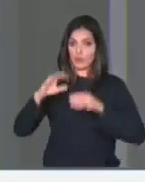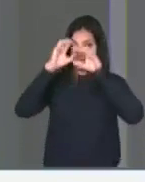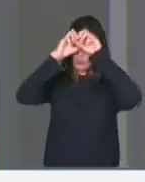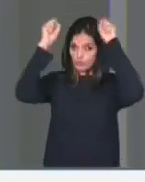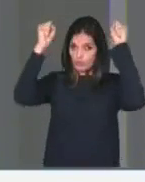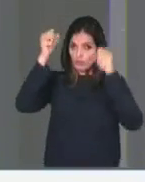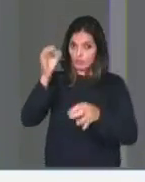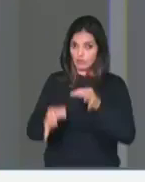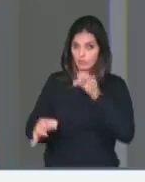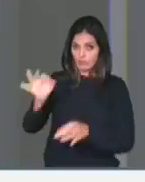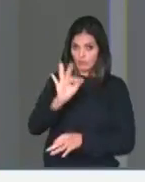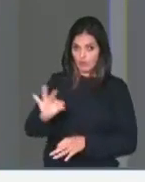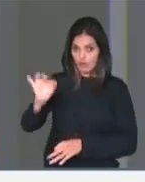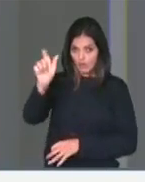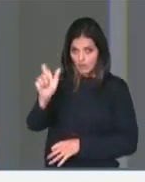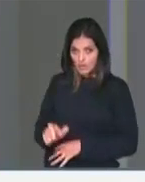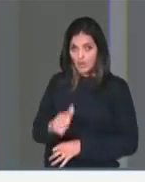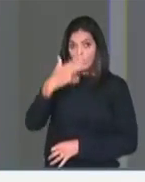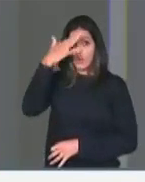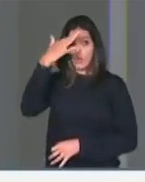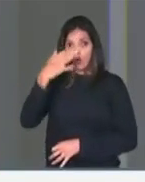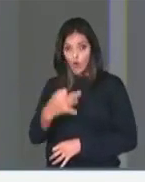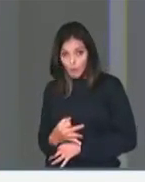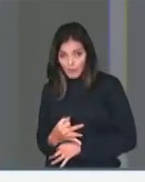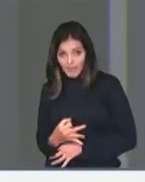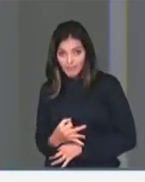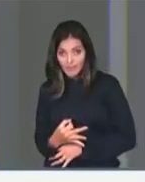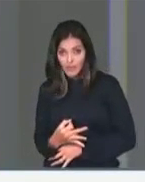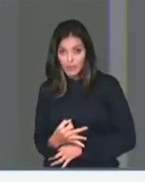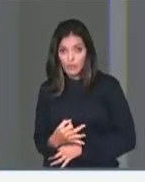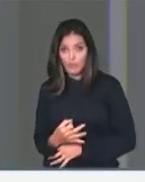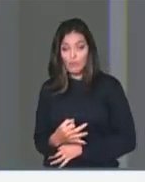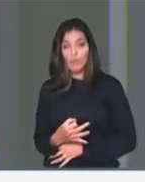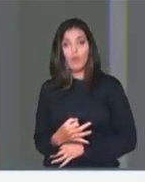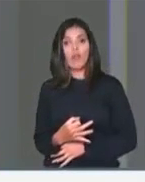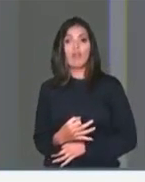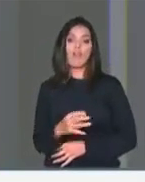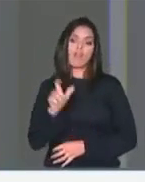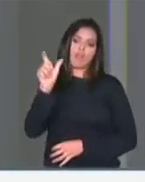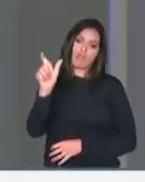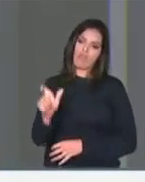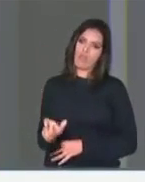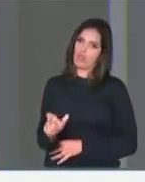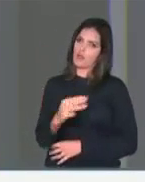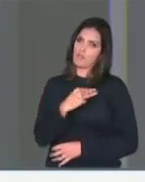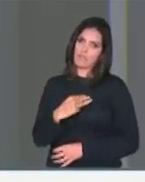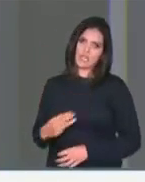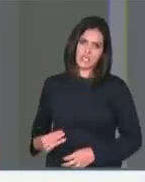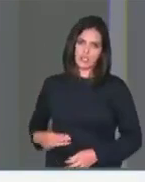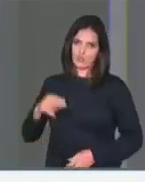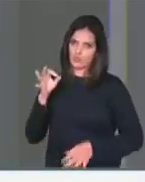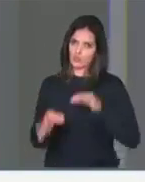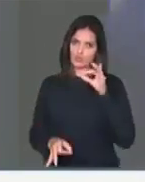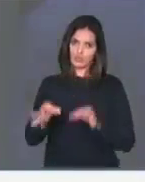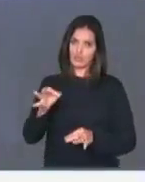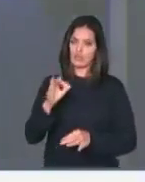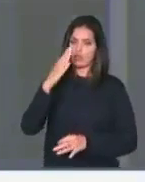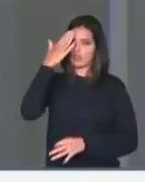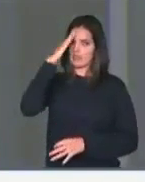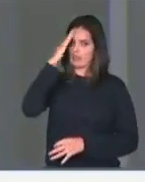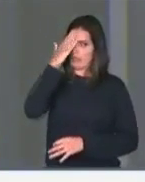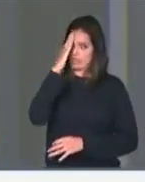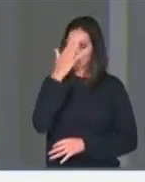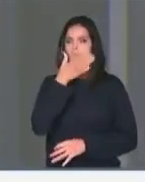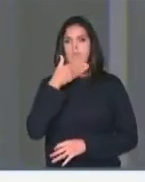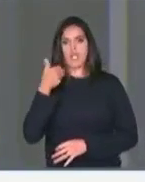stf entendeu desse caso específico e ele melhor muito melhor do que eu tenho